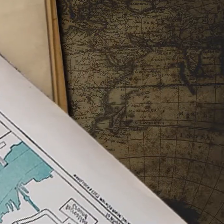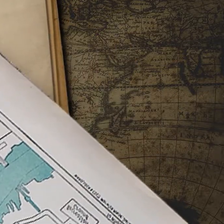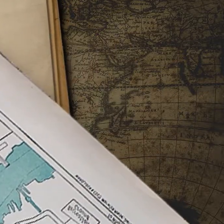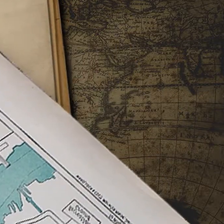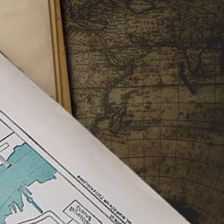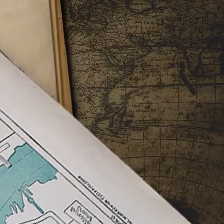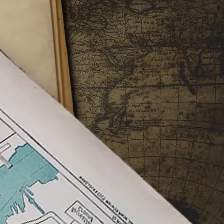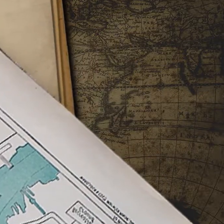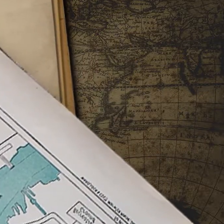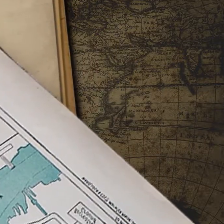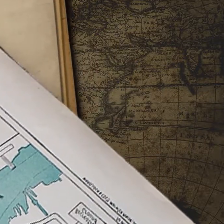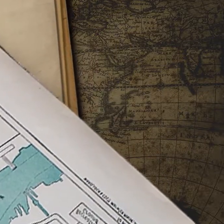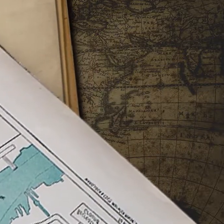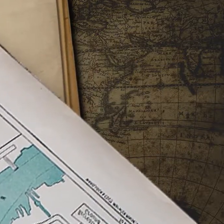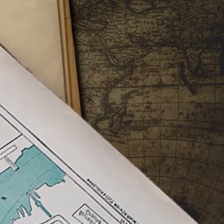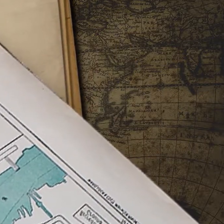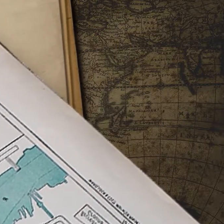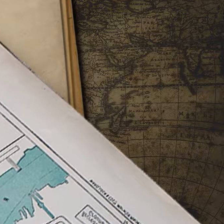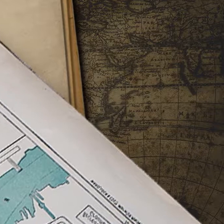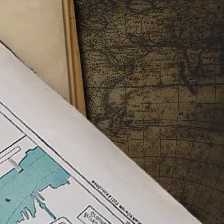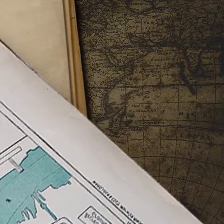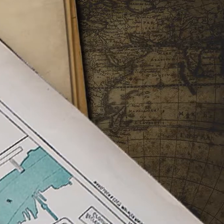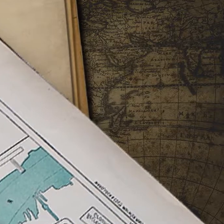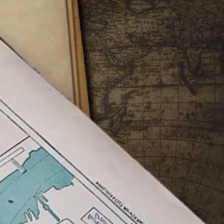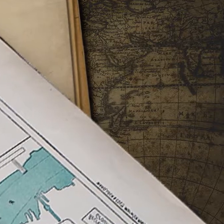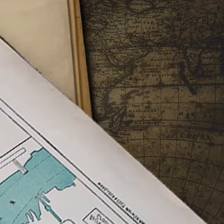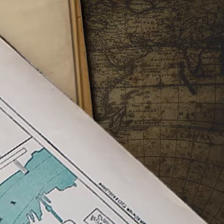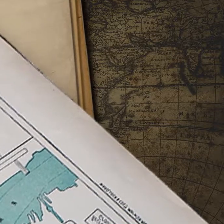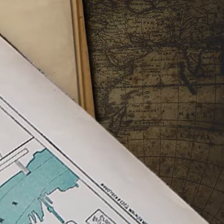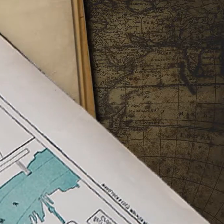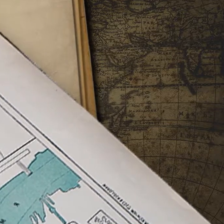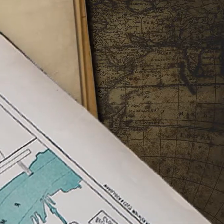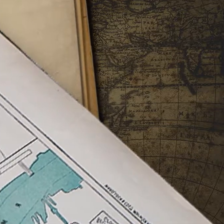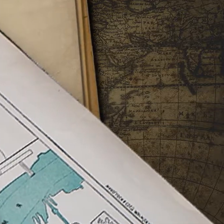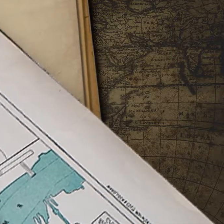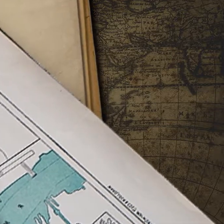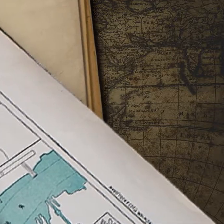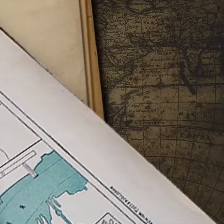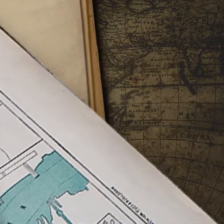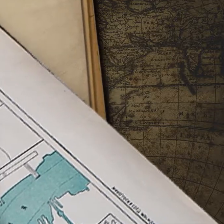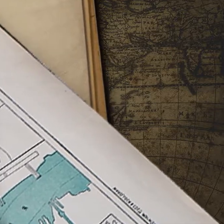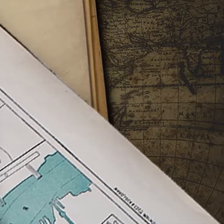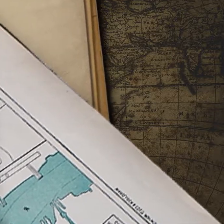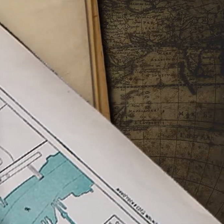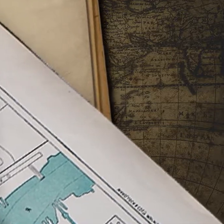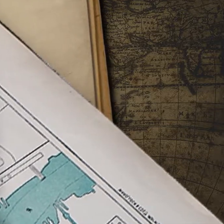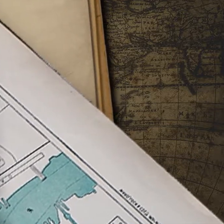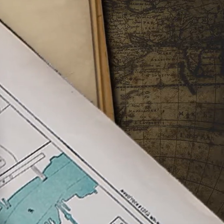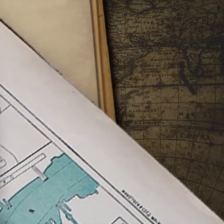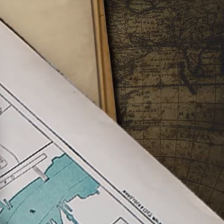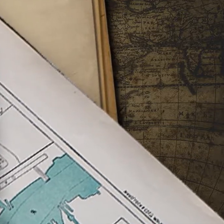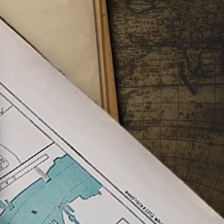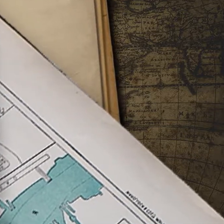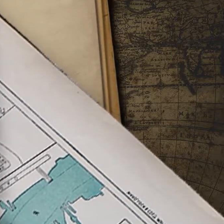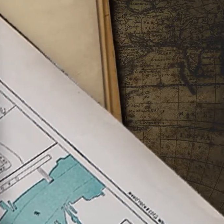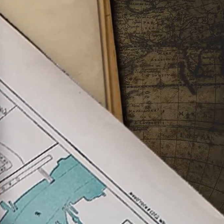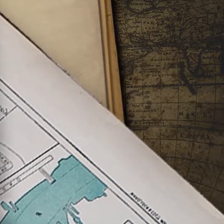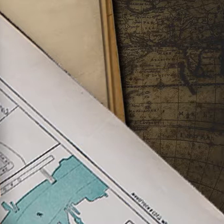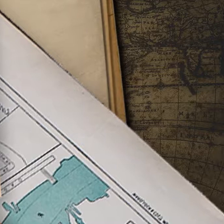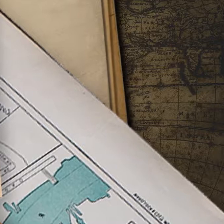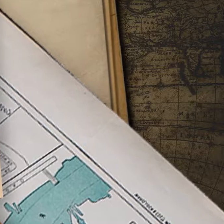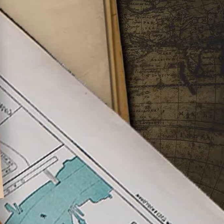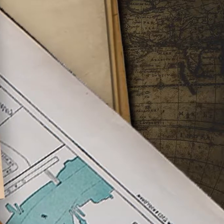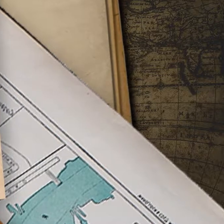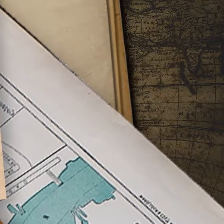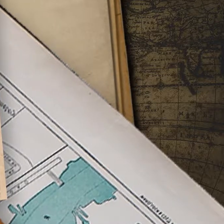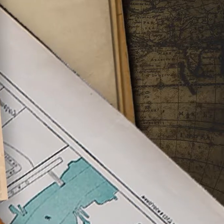Um barco com grandes velas hasteadas está no meio do mar revolto, agitado por uma tempestade. Ele está completamente